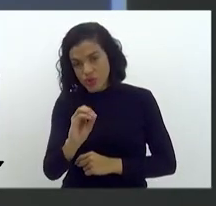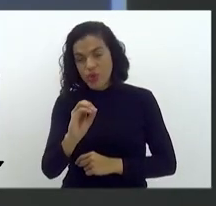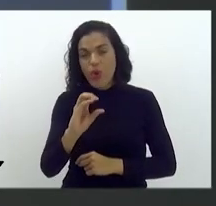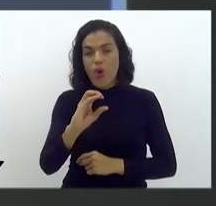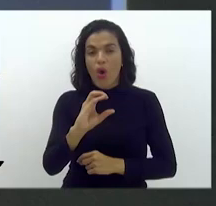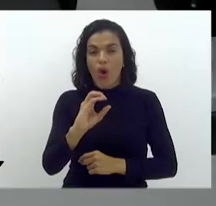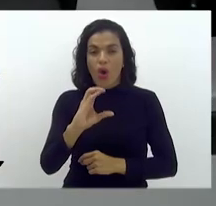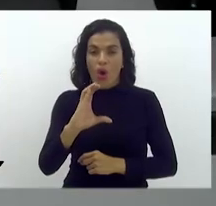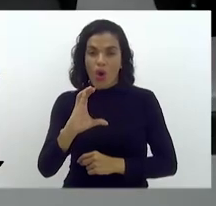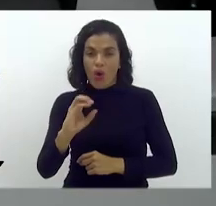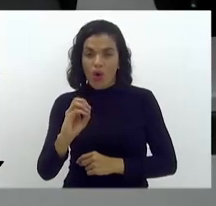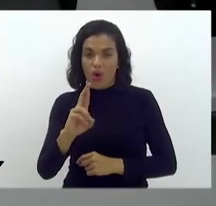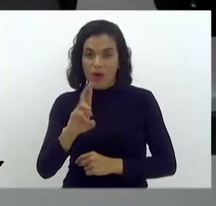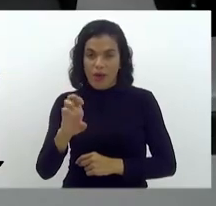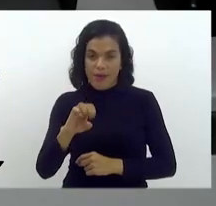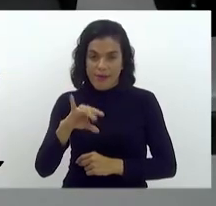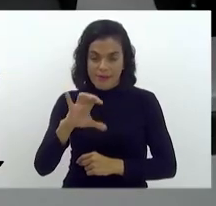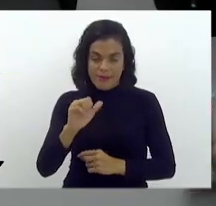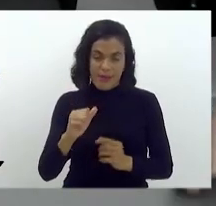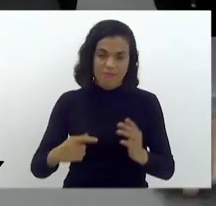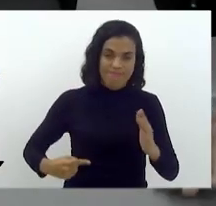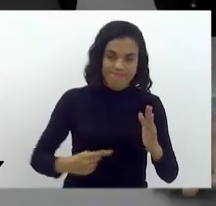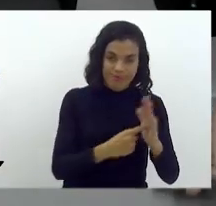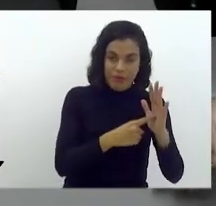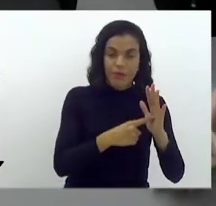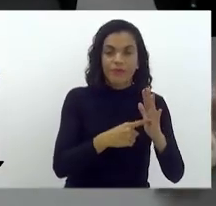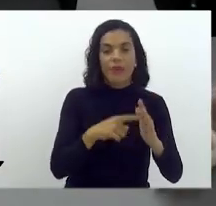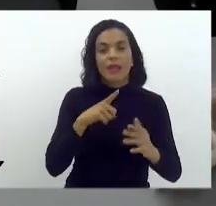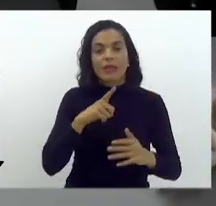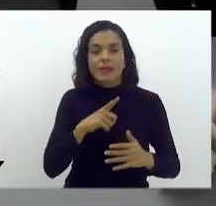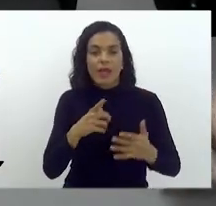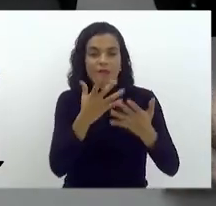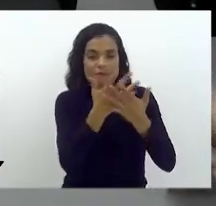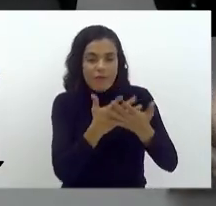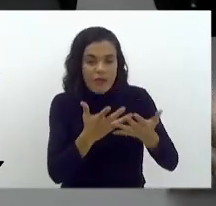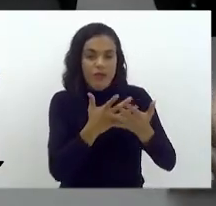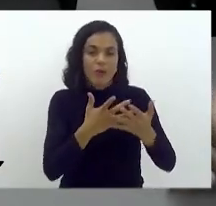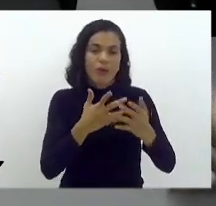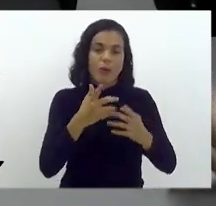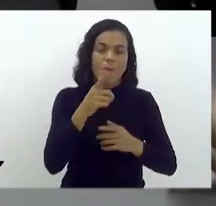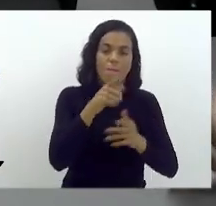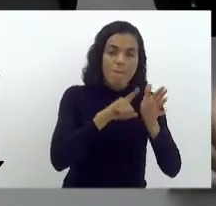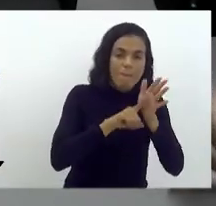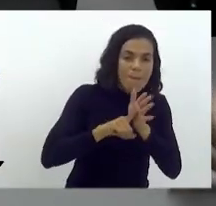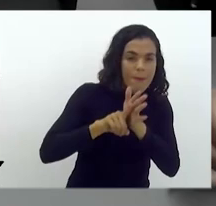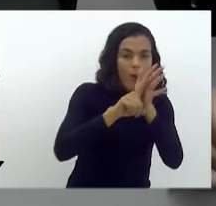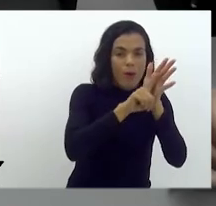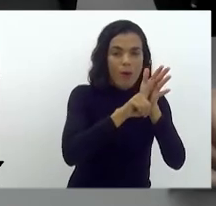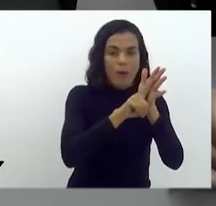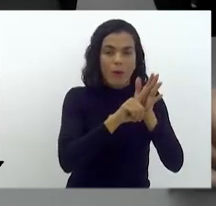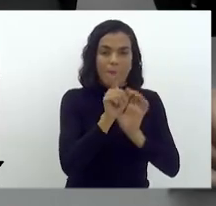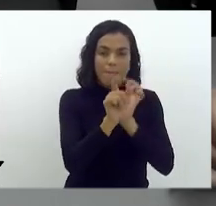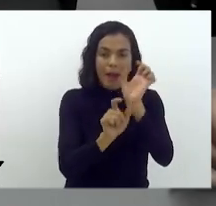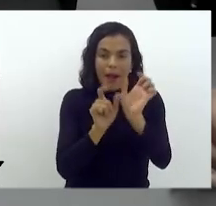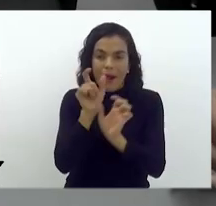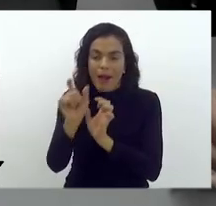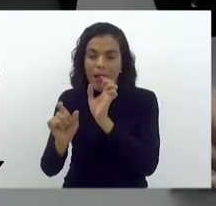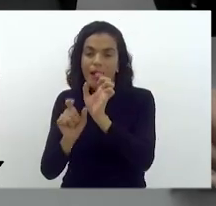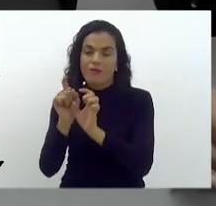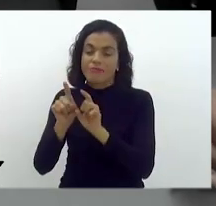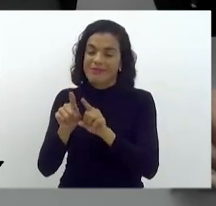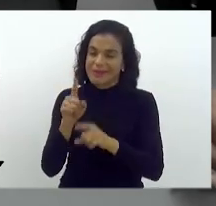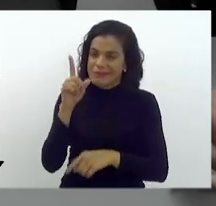mente virtual ou na rede social e aí há um filtro de procura de palavras na dinâmica do ro mas é muito